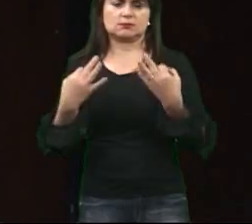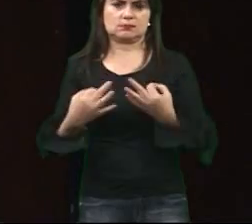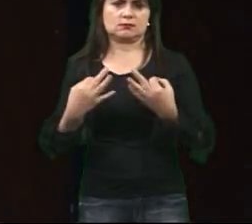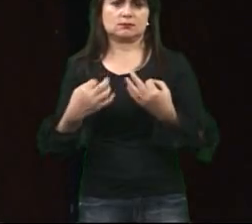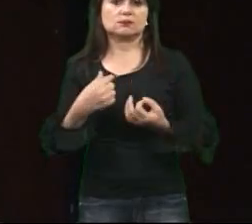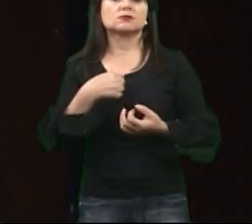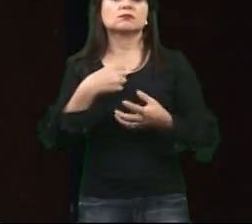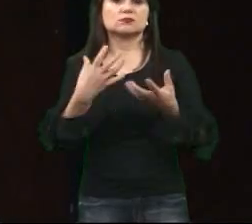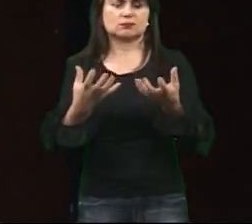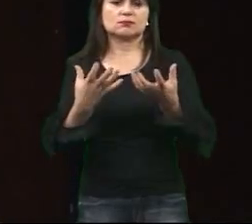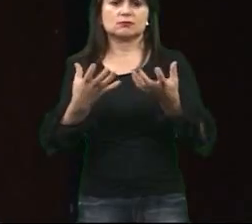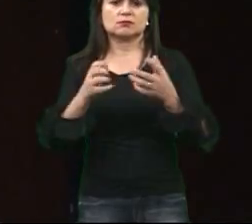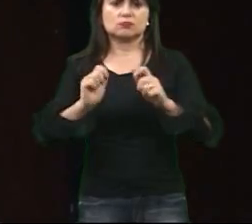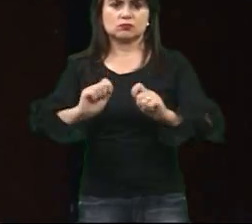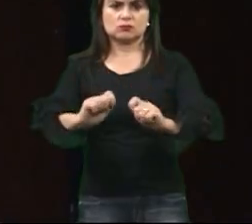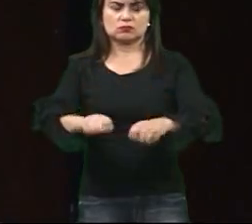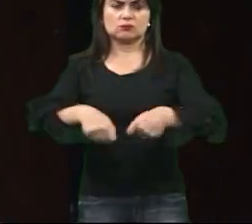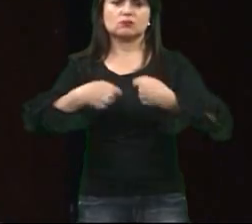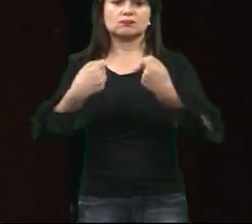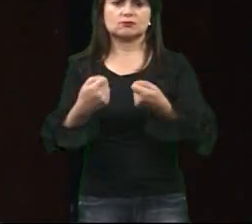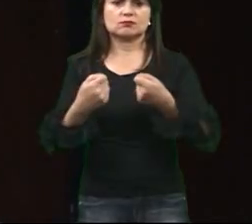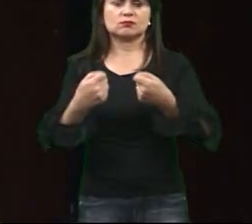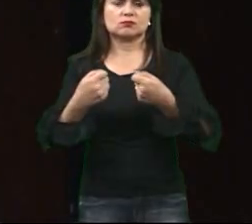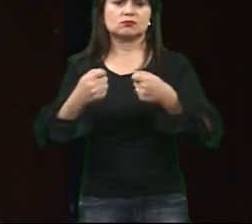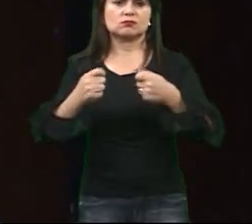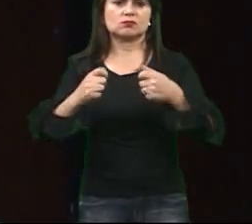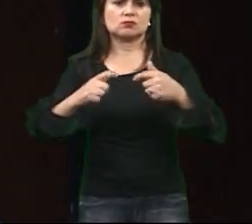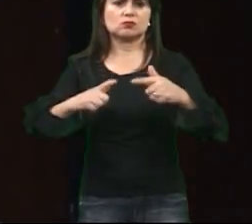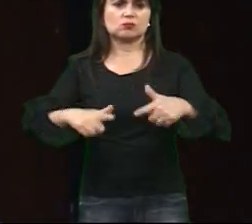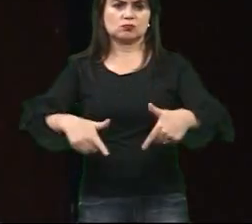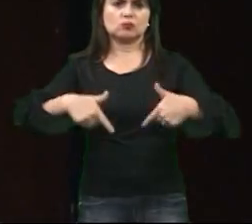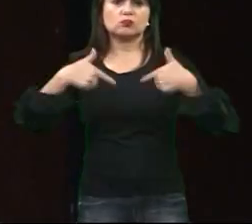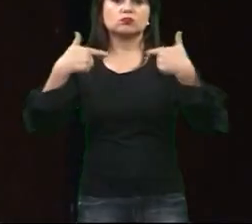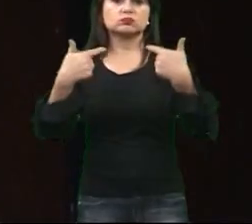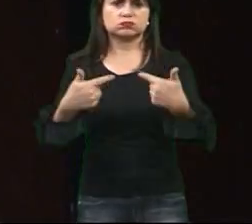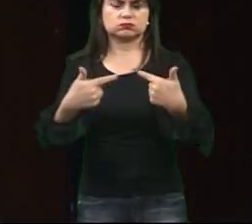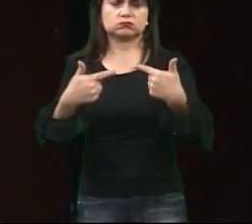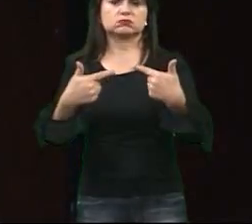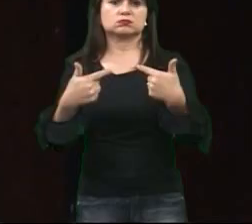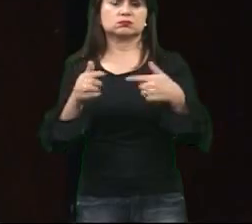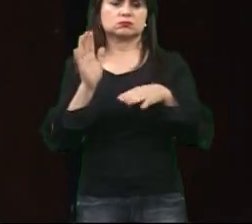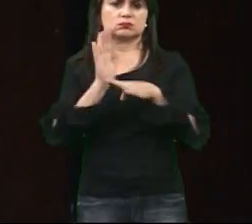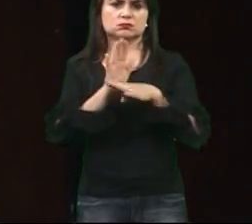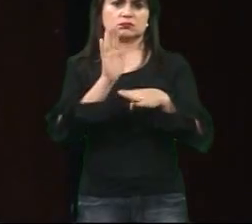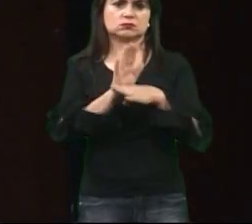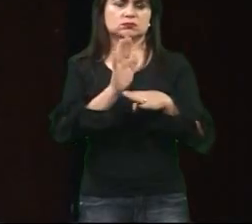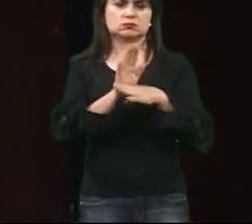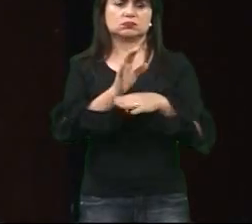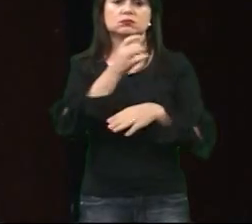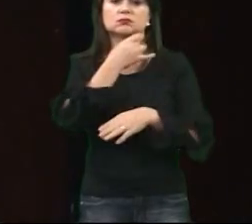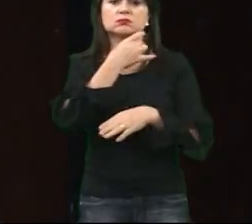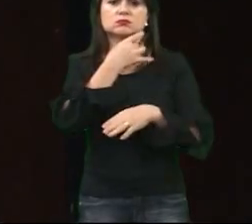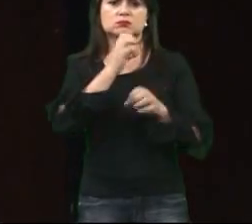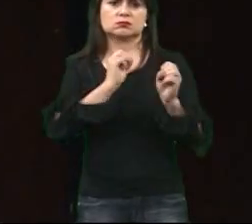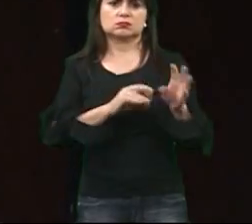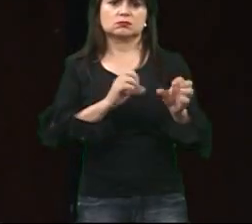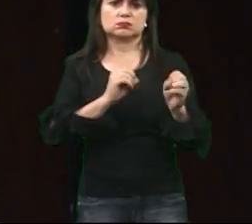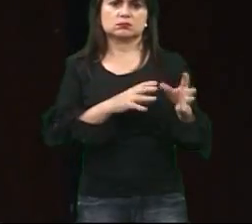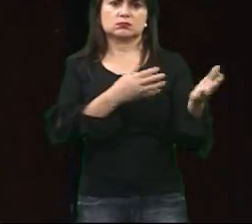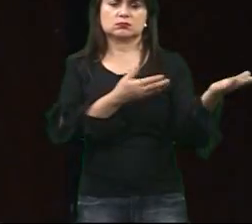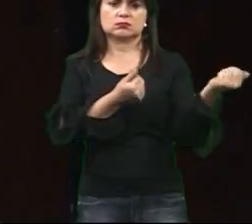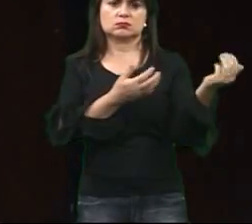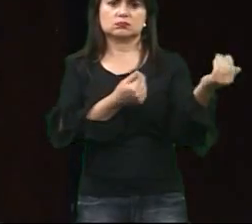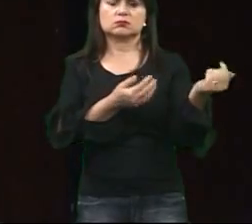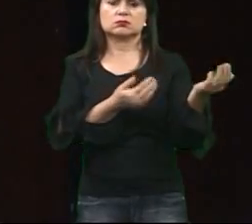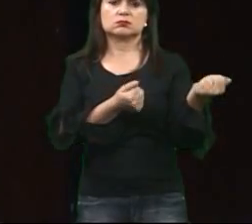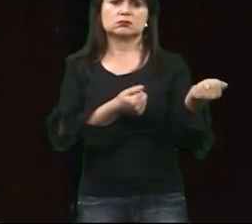por essa cidade continuarei brigando por ela dentro da minha profissão e ensinando nossos jovens Marcos